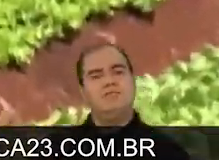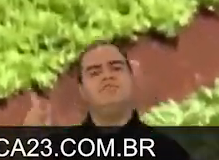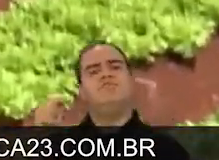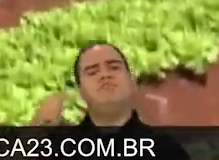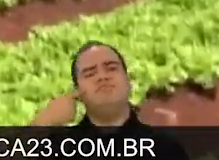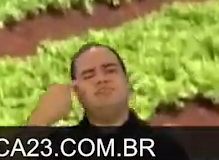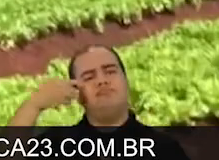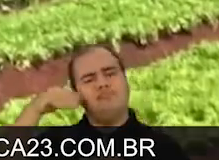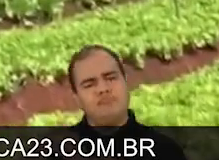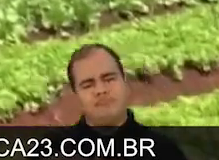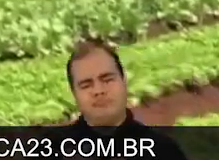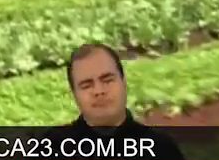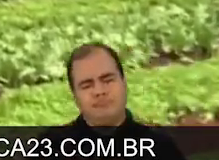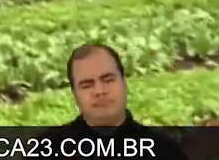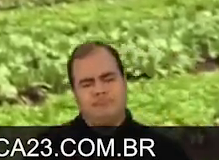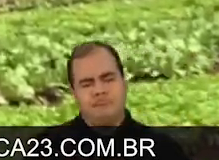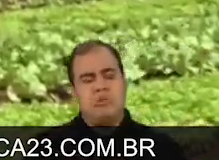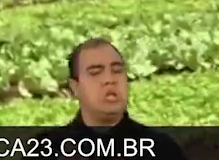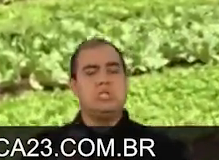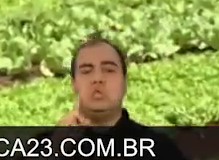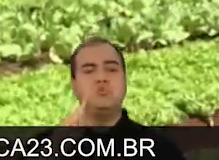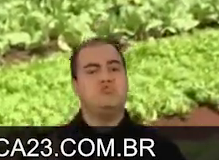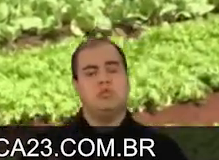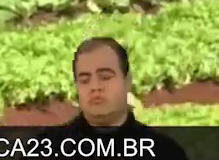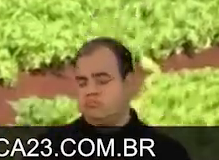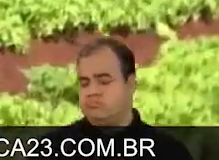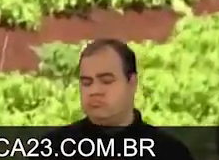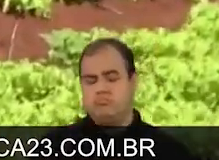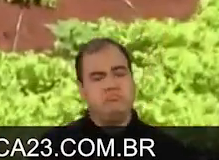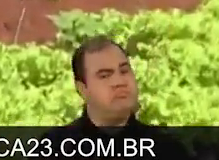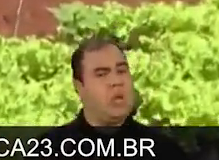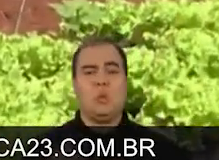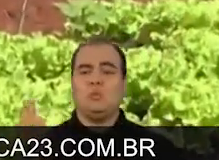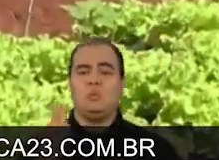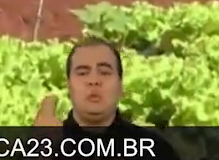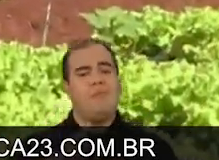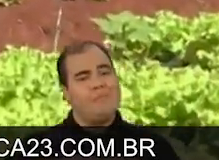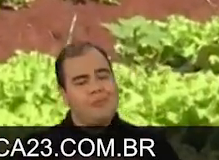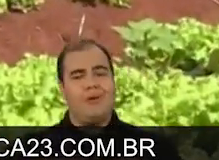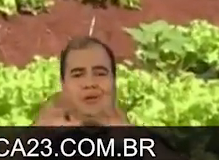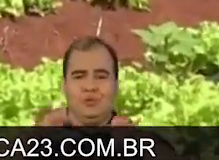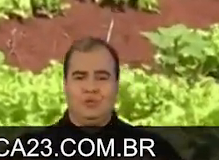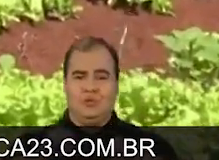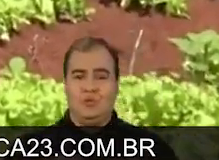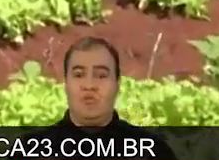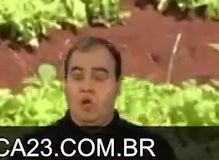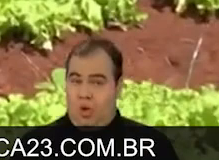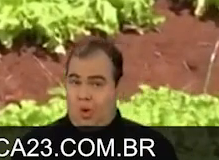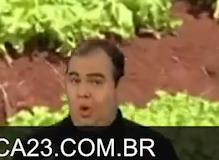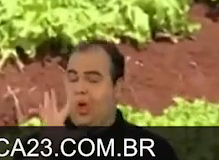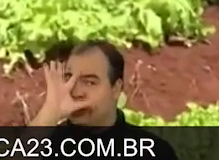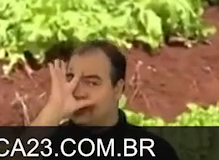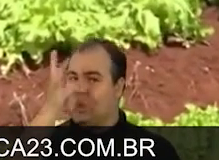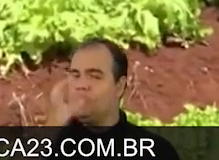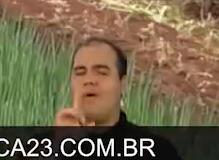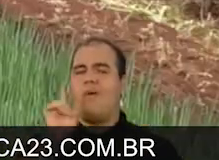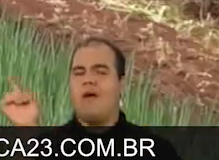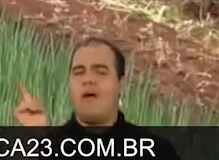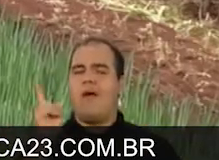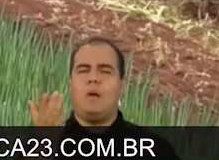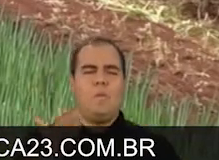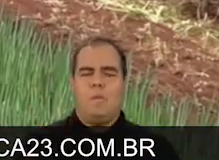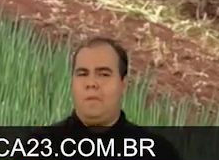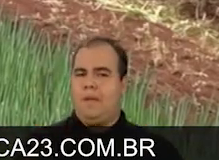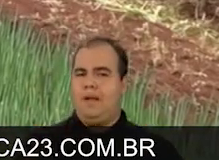hortaliças, faz 5 dias que está sem poder colher os alfaces devido à chuva. Agora, a solução encontrada para não perder toda a